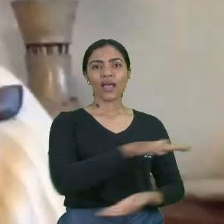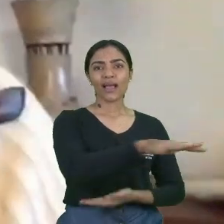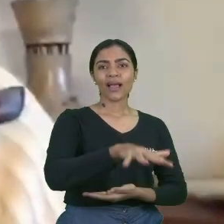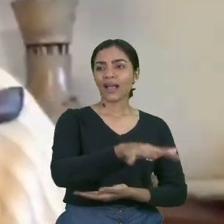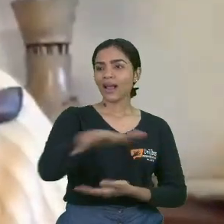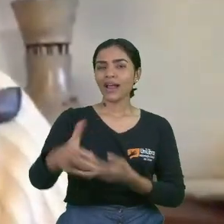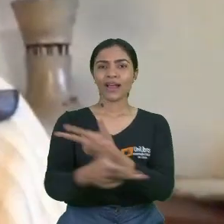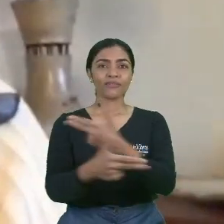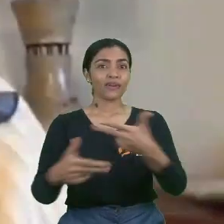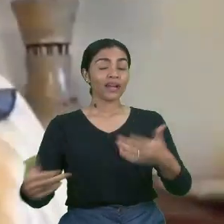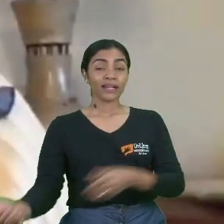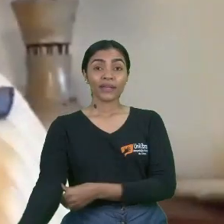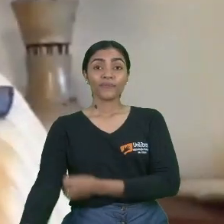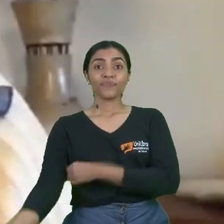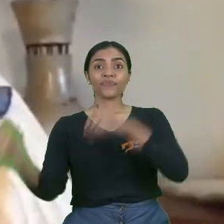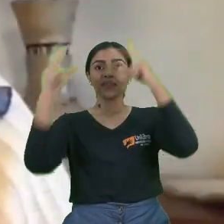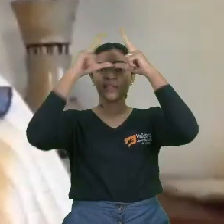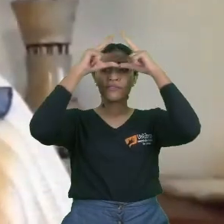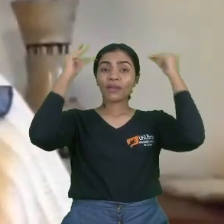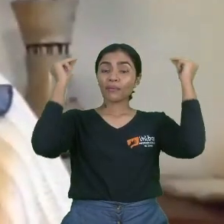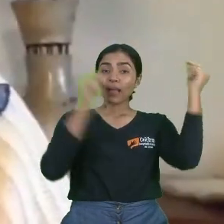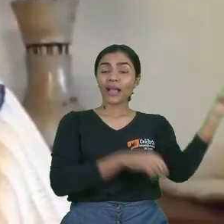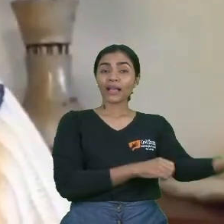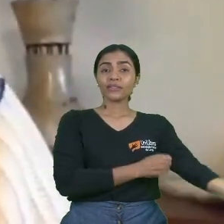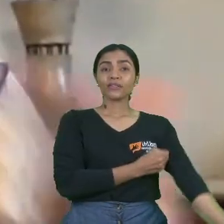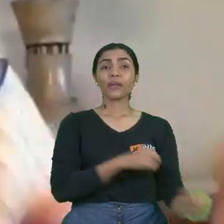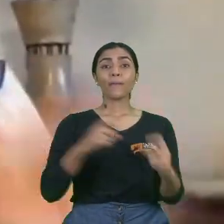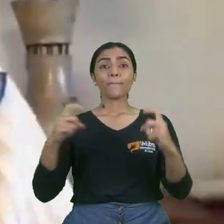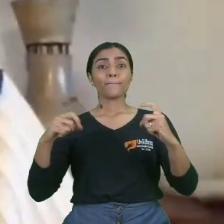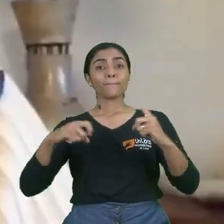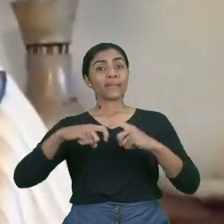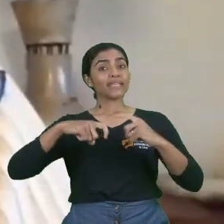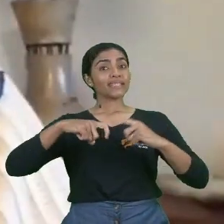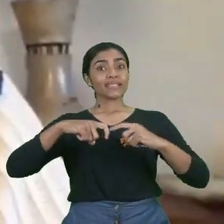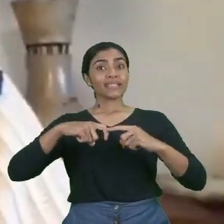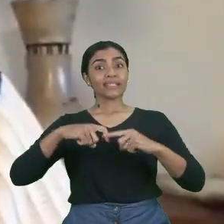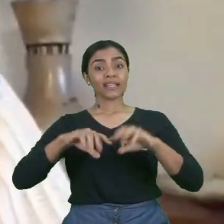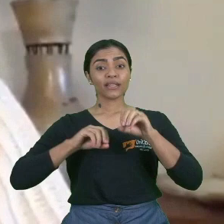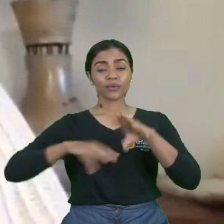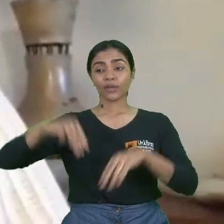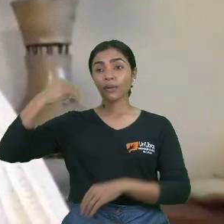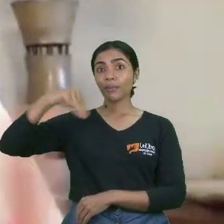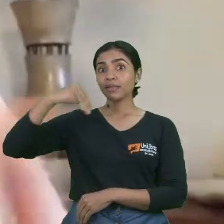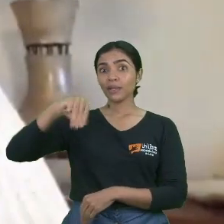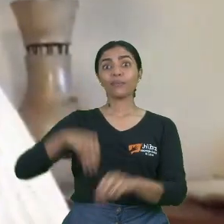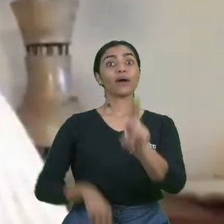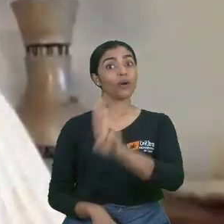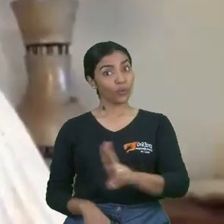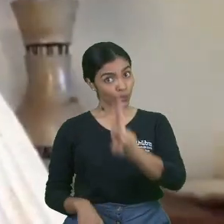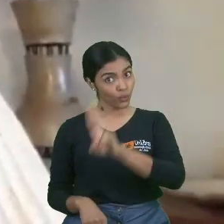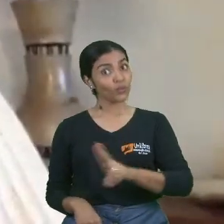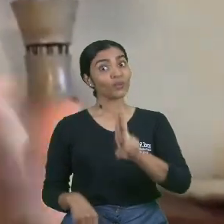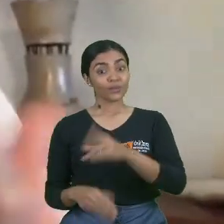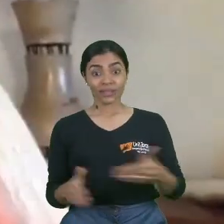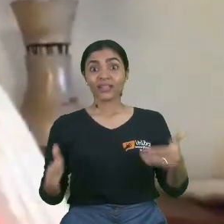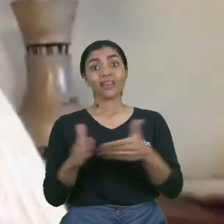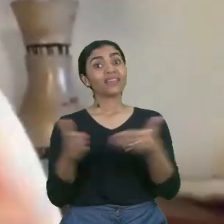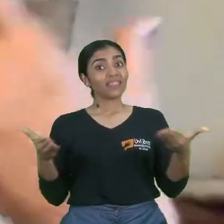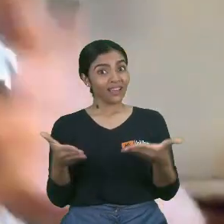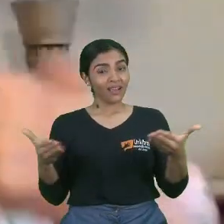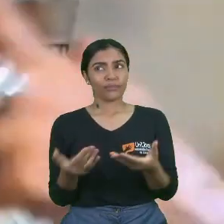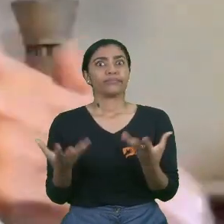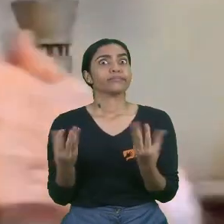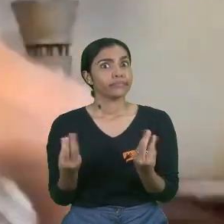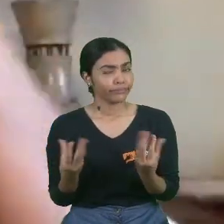sabemos que enfermagem a medicina a educação matemática utilizou ou utiliza demais